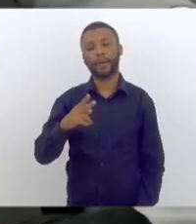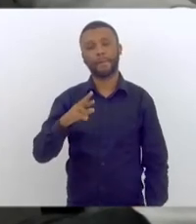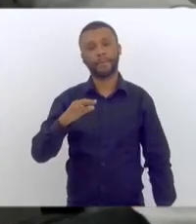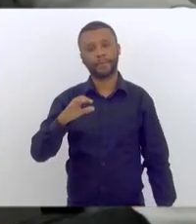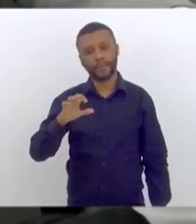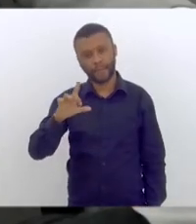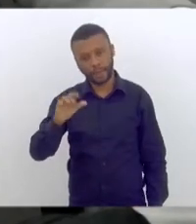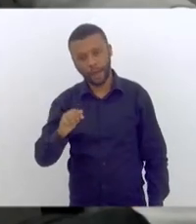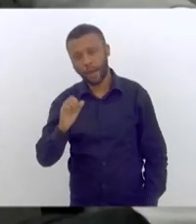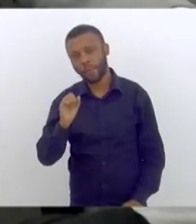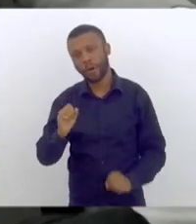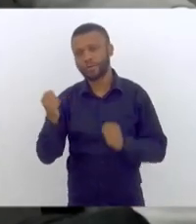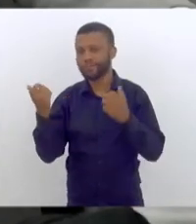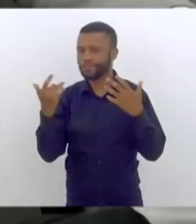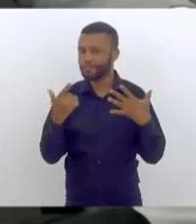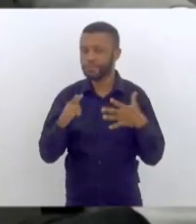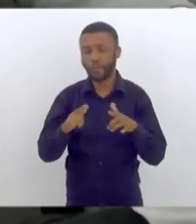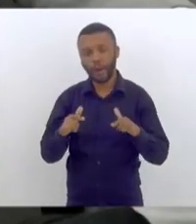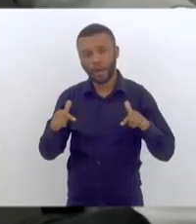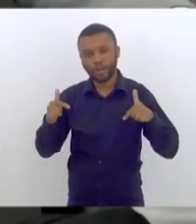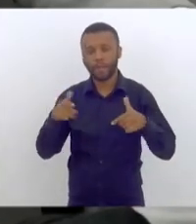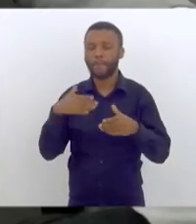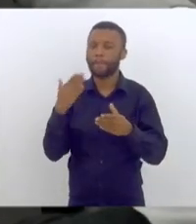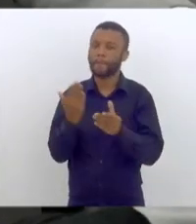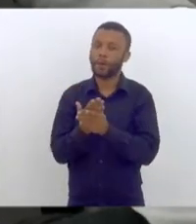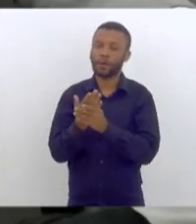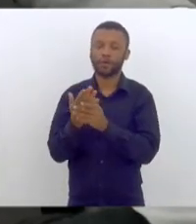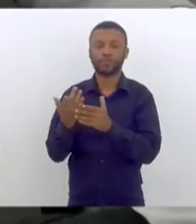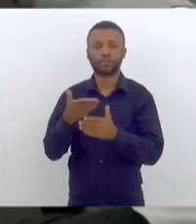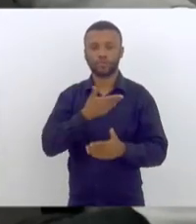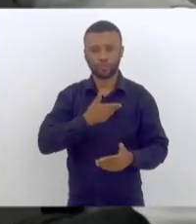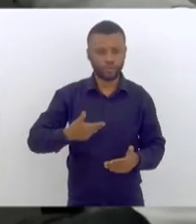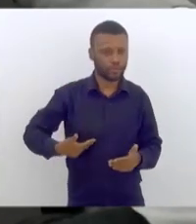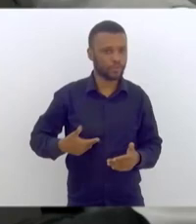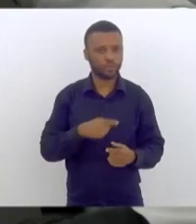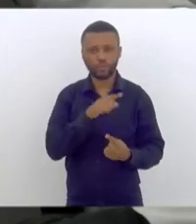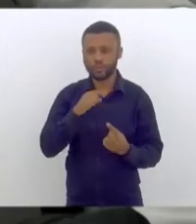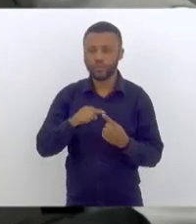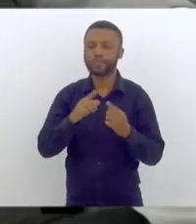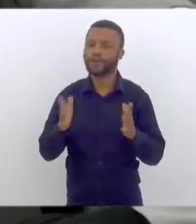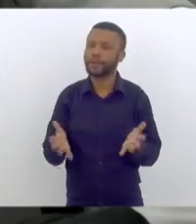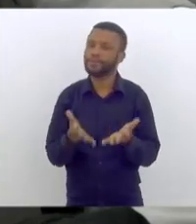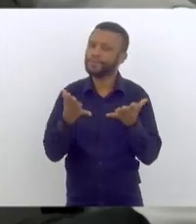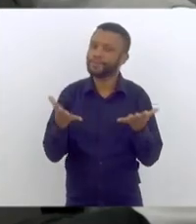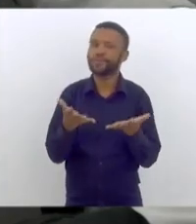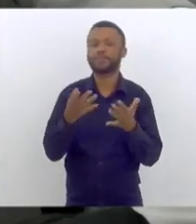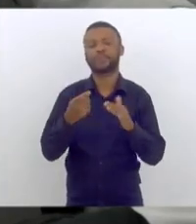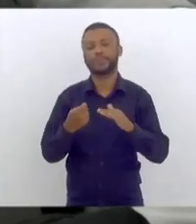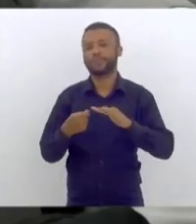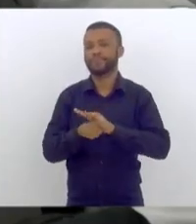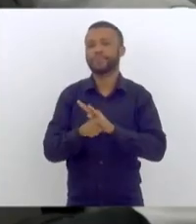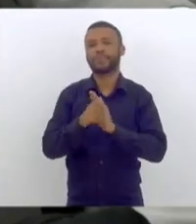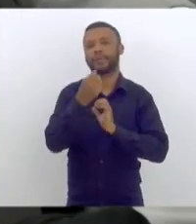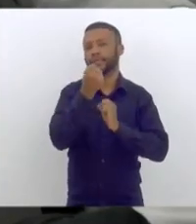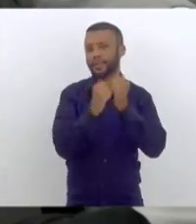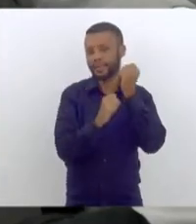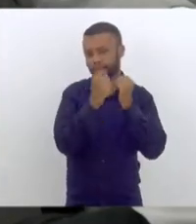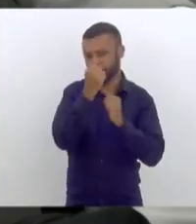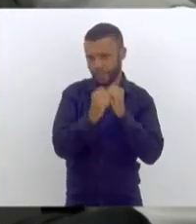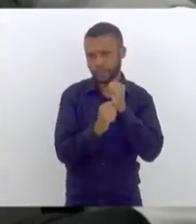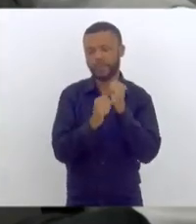a gente pode ter uma iniciativa do Poder Executivo no incentivo a inserção dessas empresas no